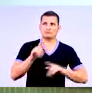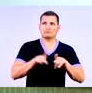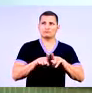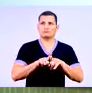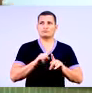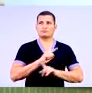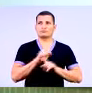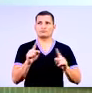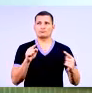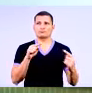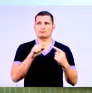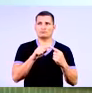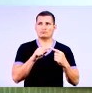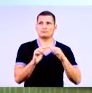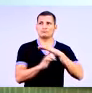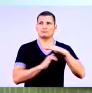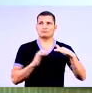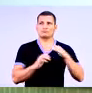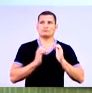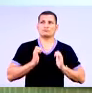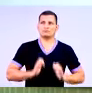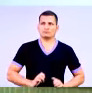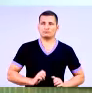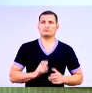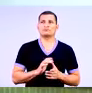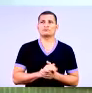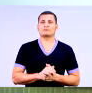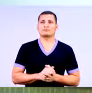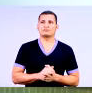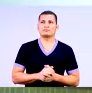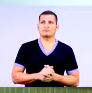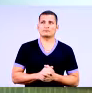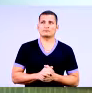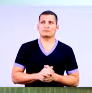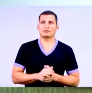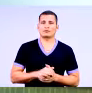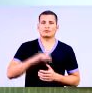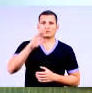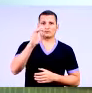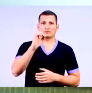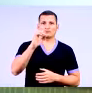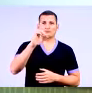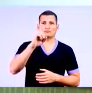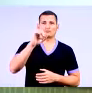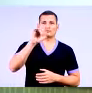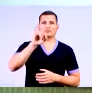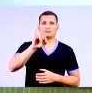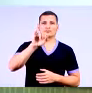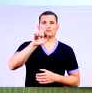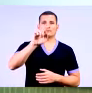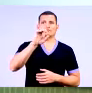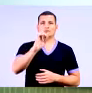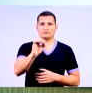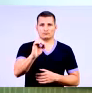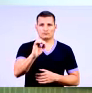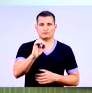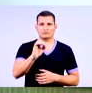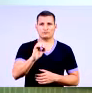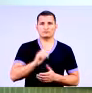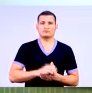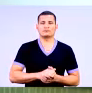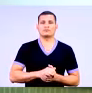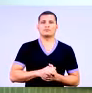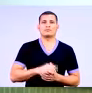estar agindo de acordo com a ética empresarial. Então, o código deontológico ou código profissional é